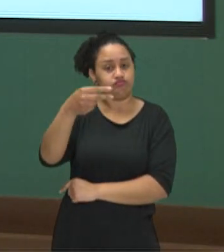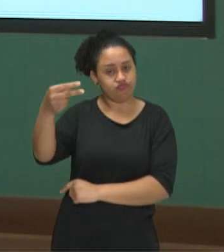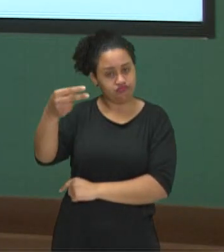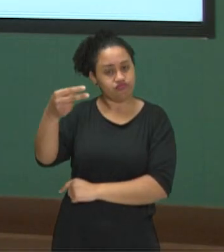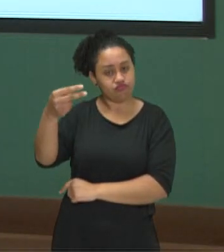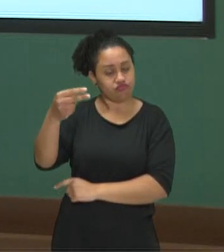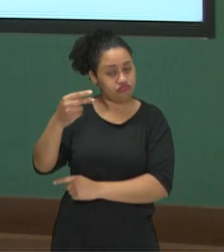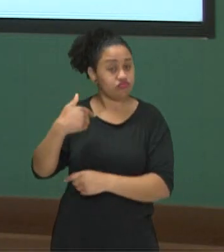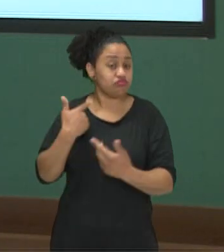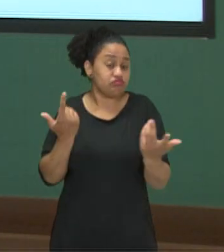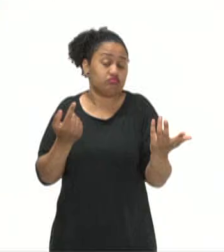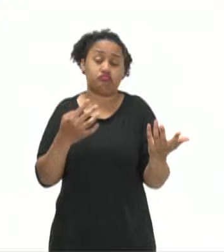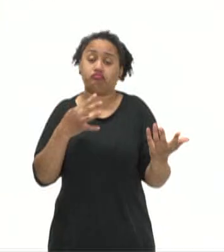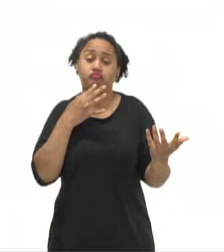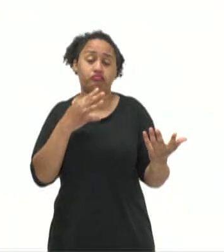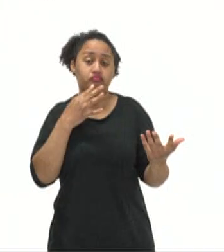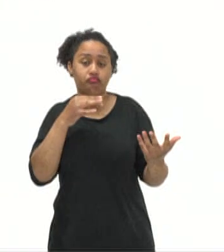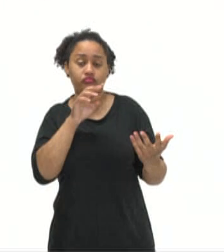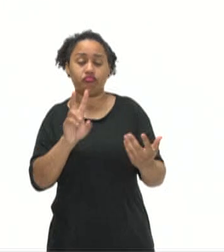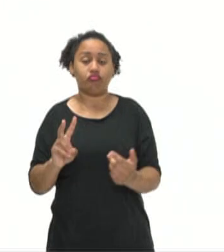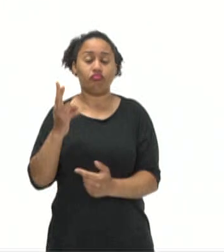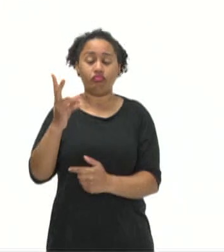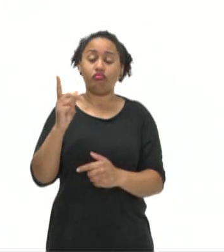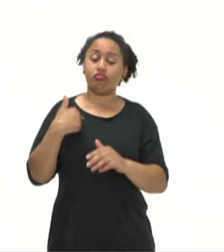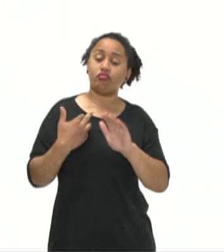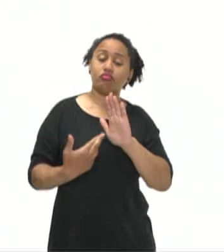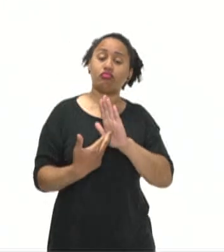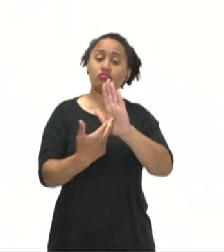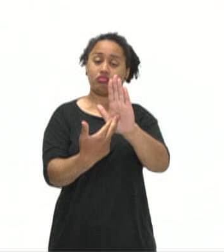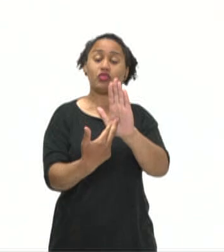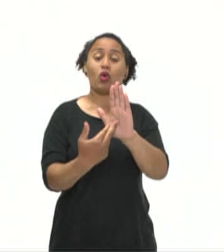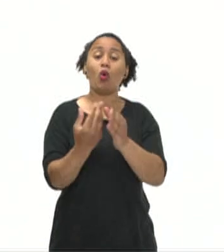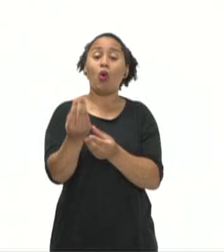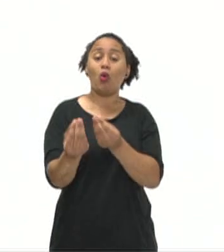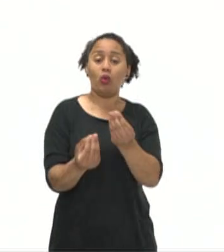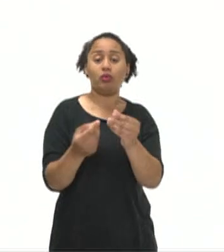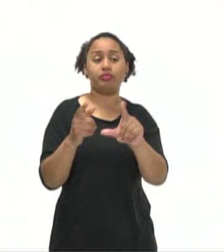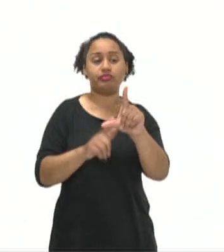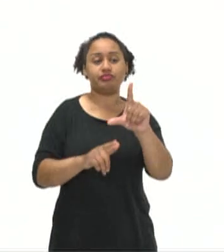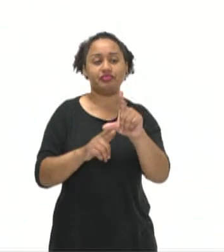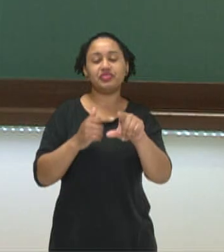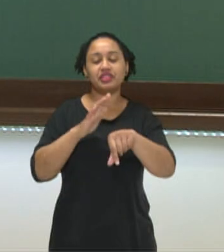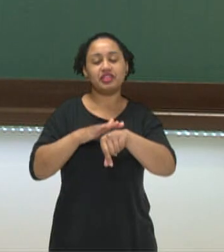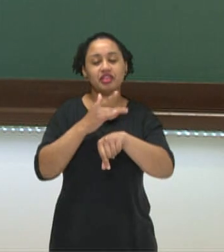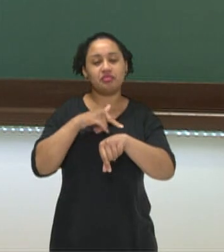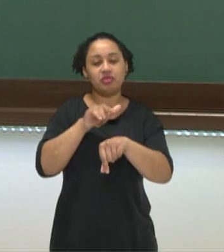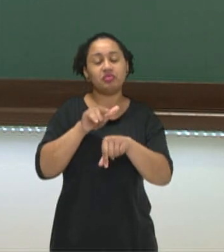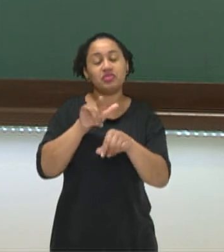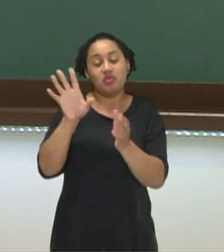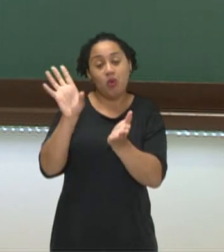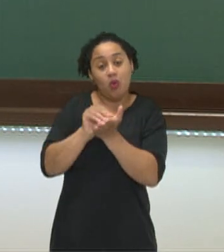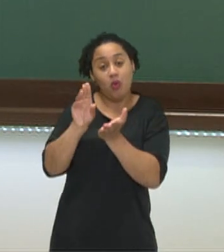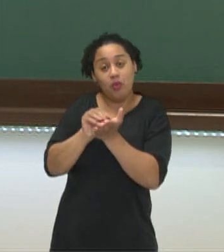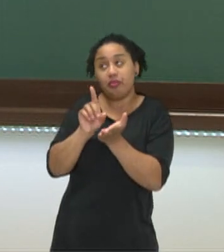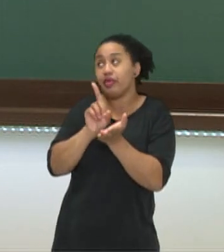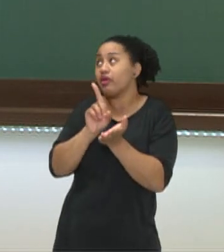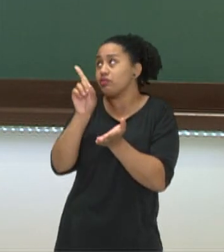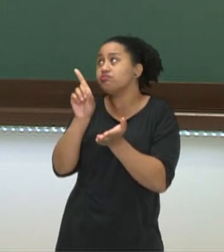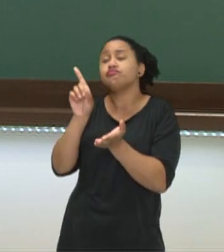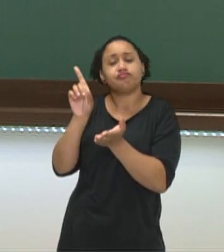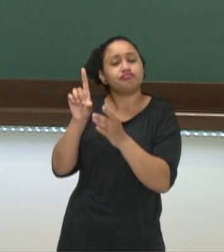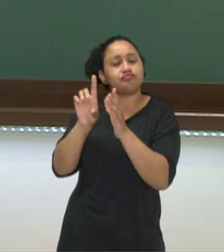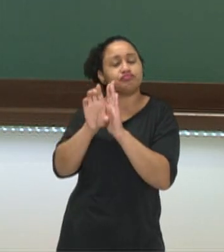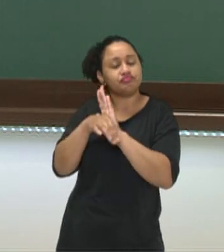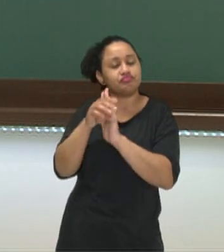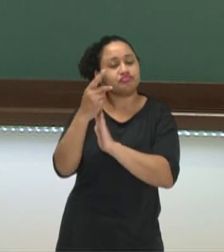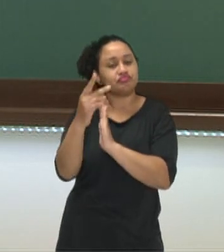serem desconhecidos, esses valores são representados por letras. Vou deixar um tempinho para você copiar esse